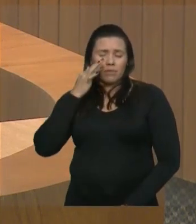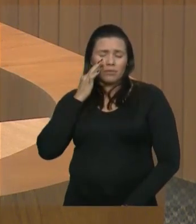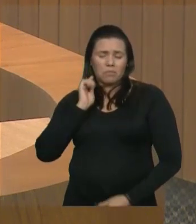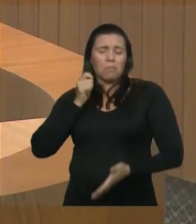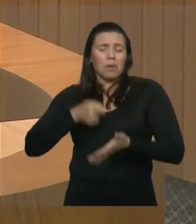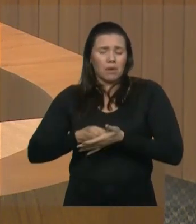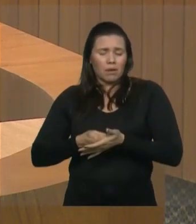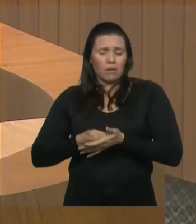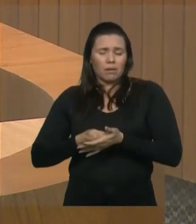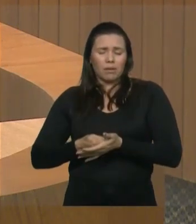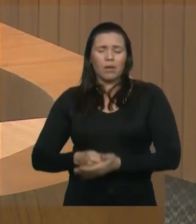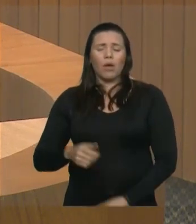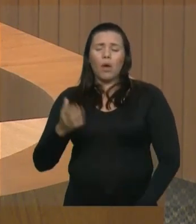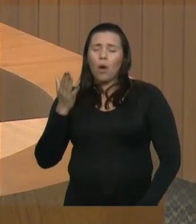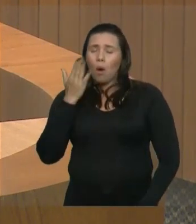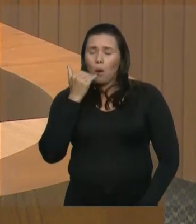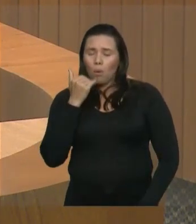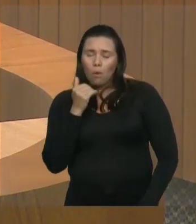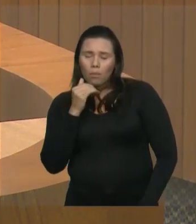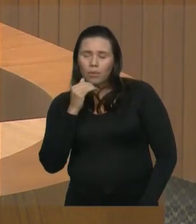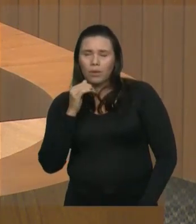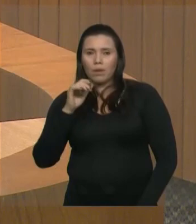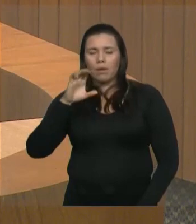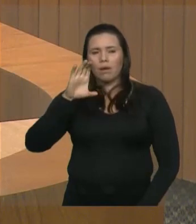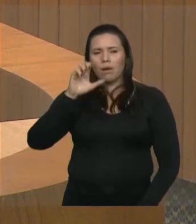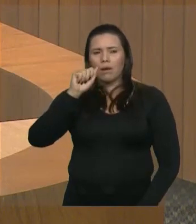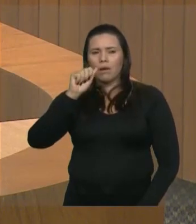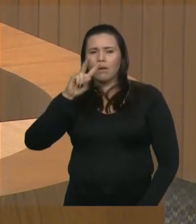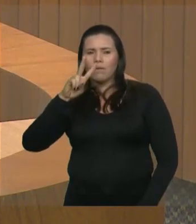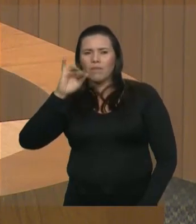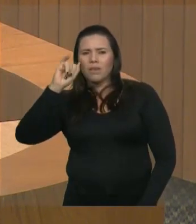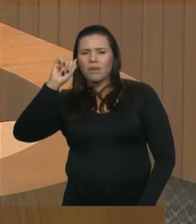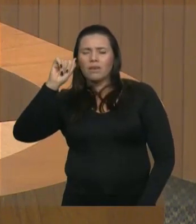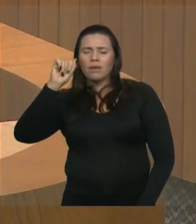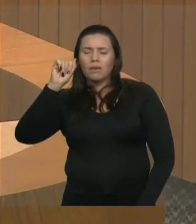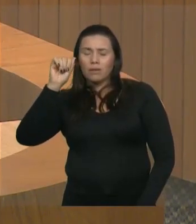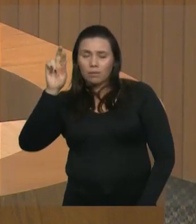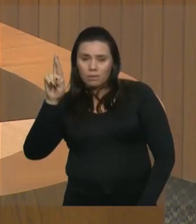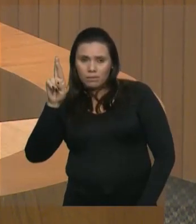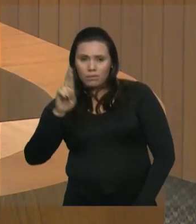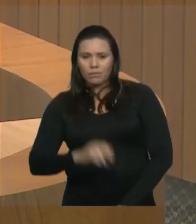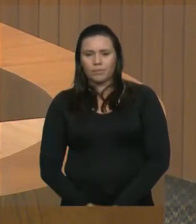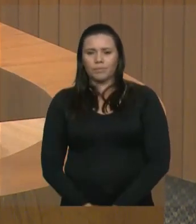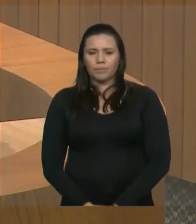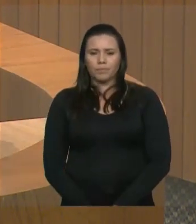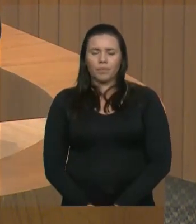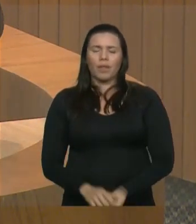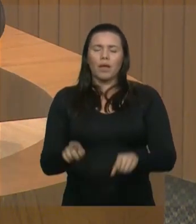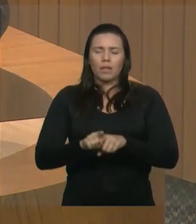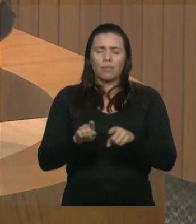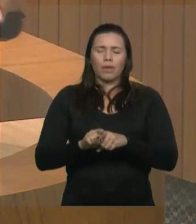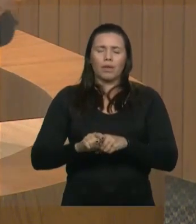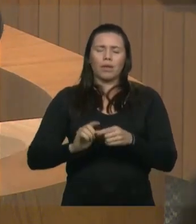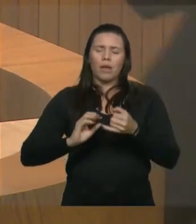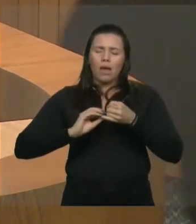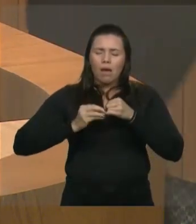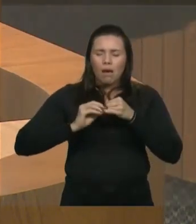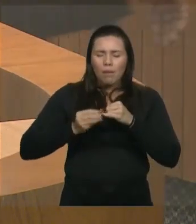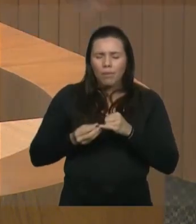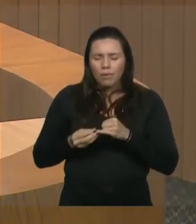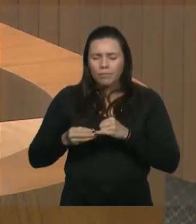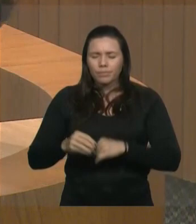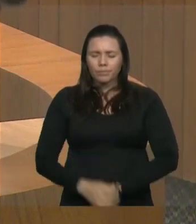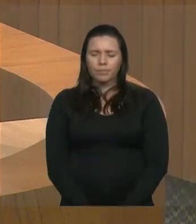come camarão, que come comidas caras. Quem paga é com o suor do trabalhador